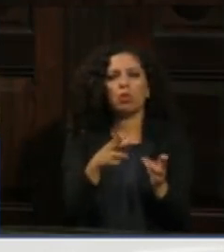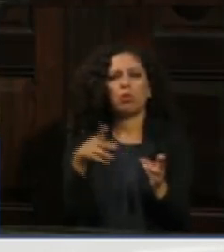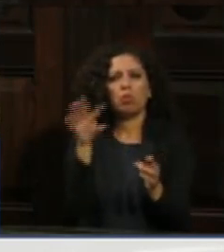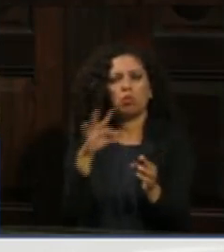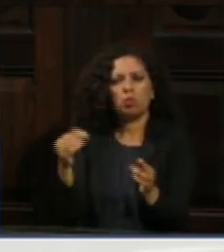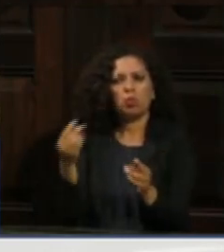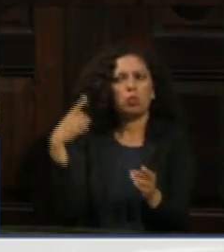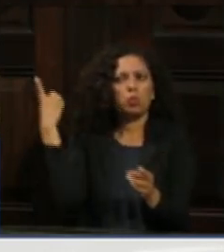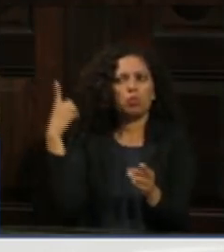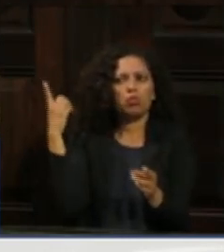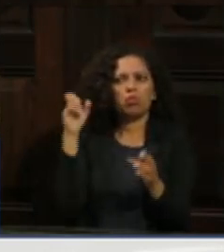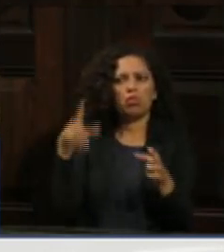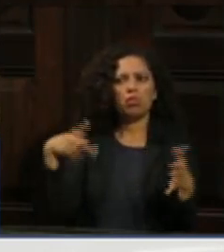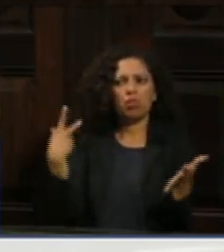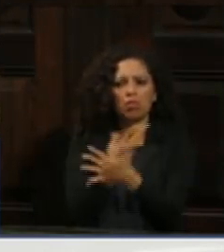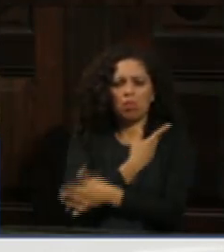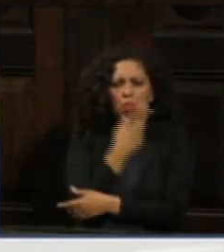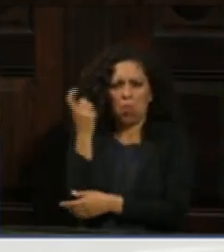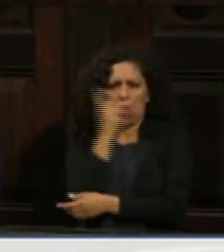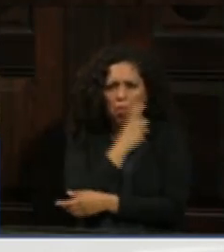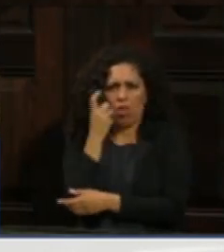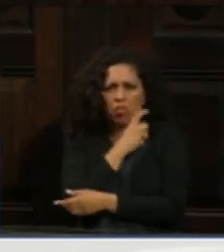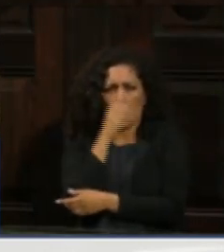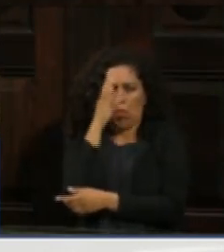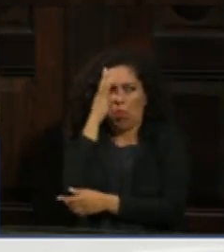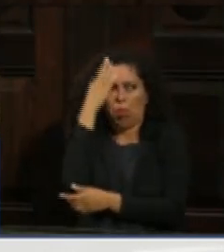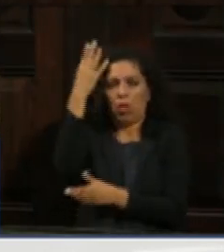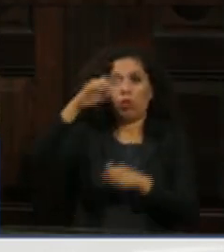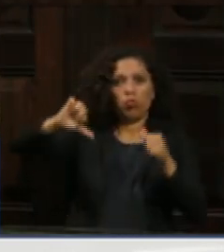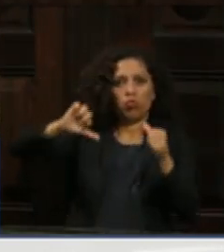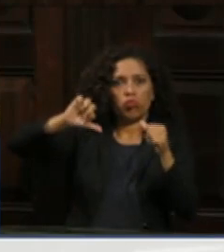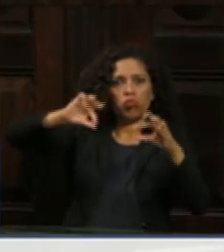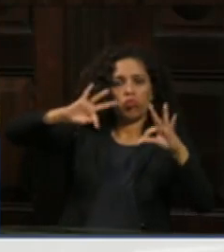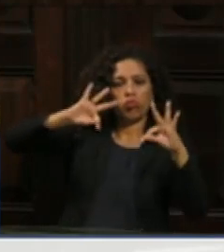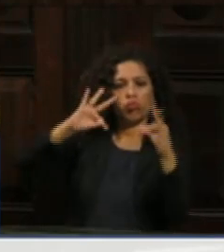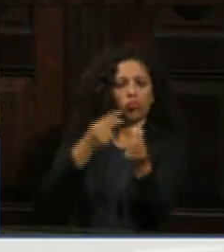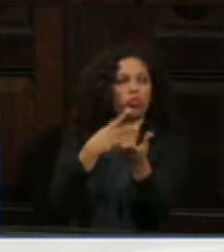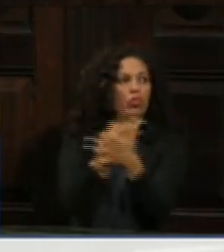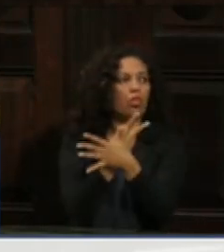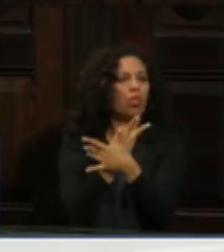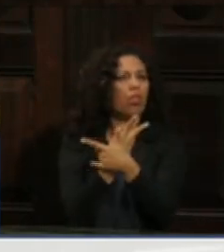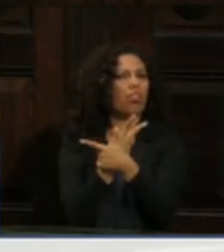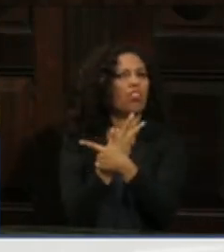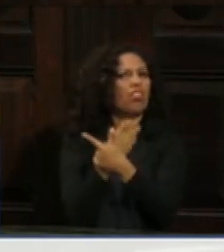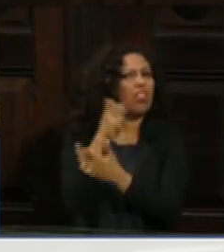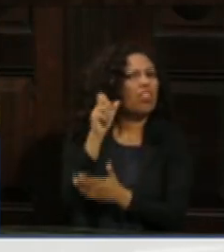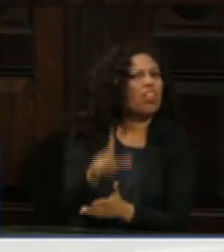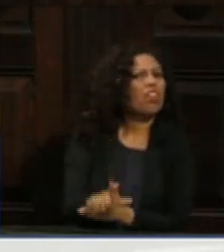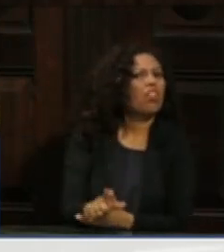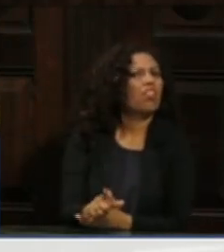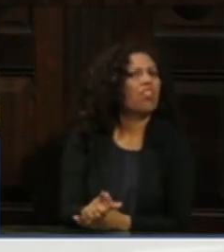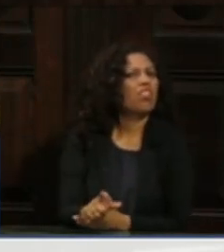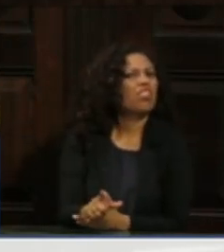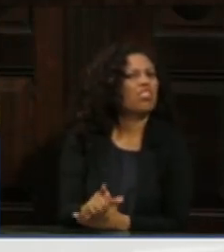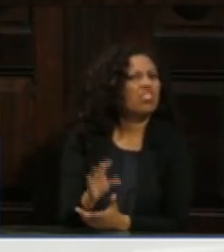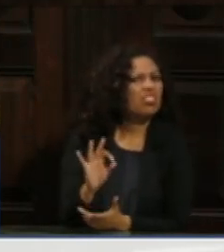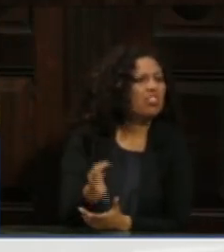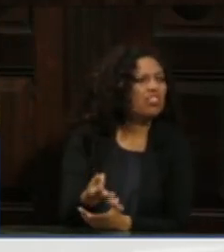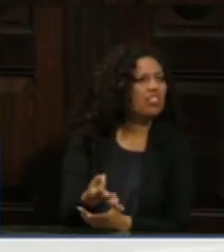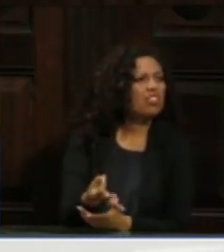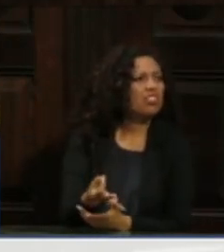lógica de pensamento único, autoritária, autocrática, enfim. Então, é bom entender que uma